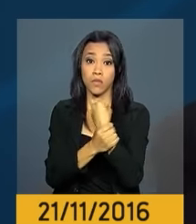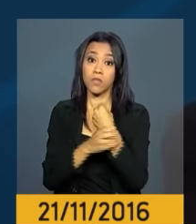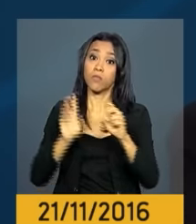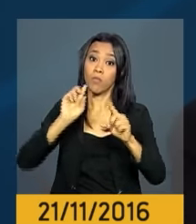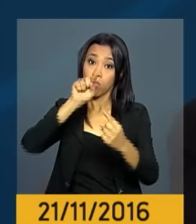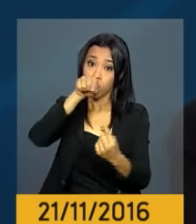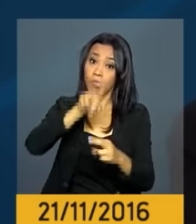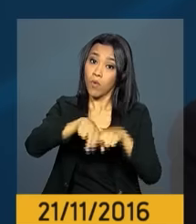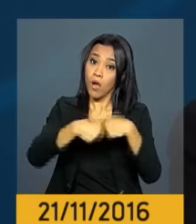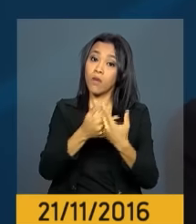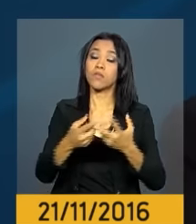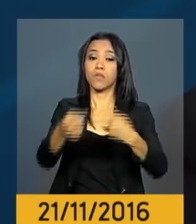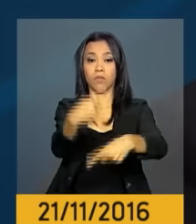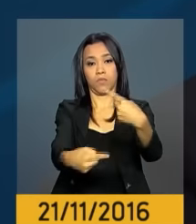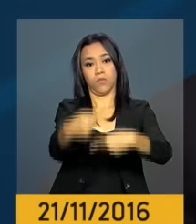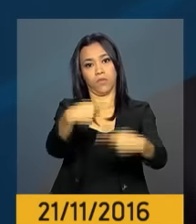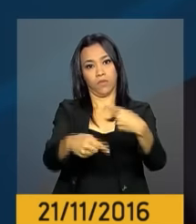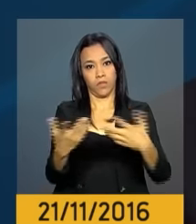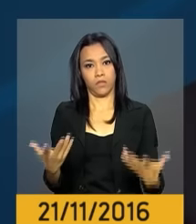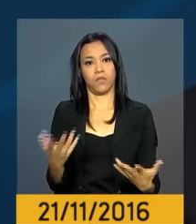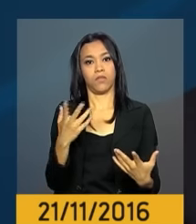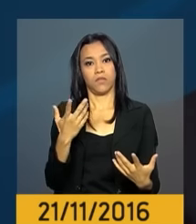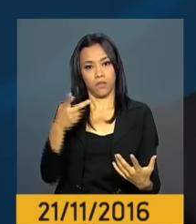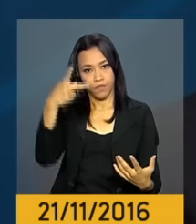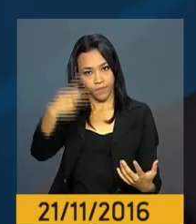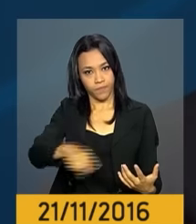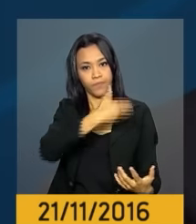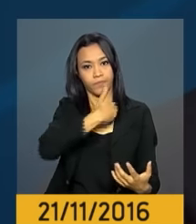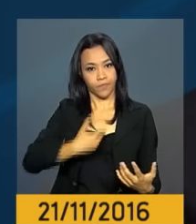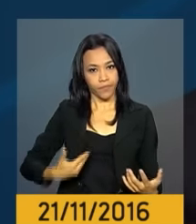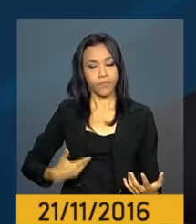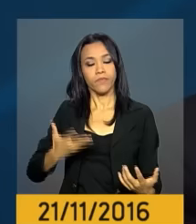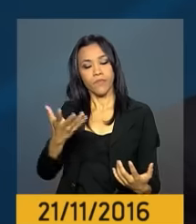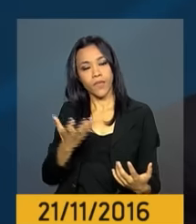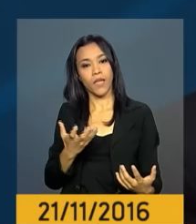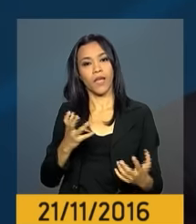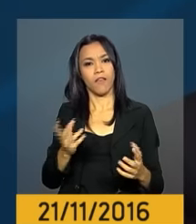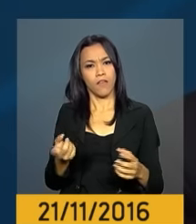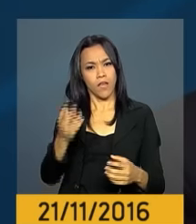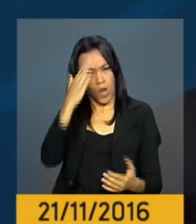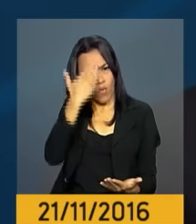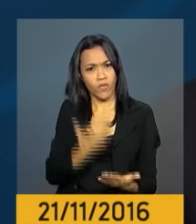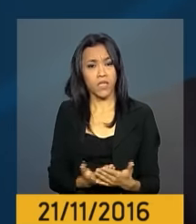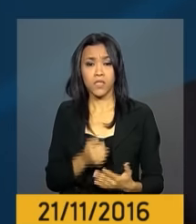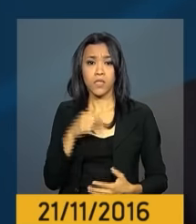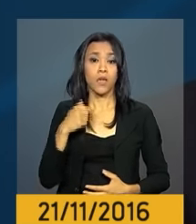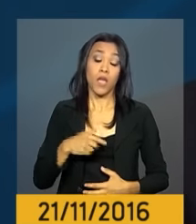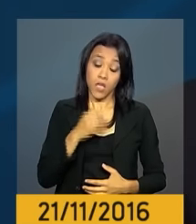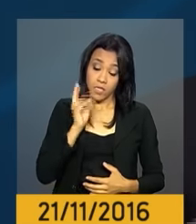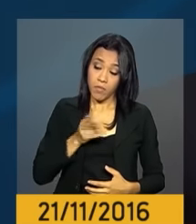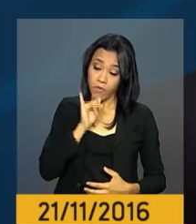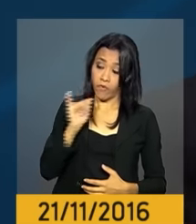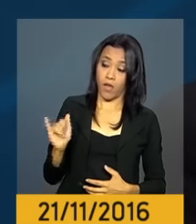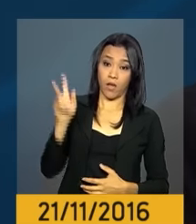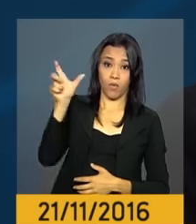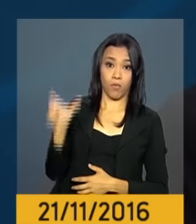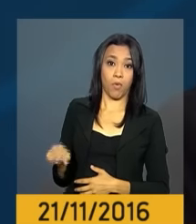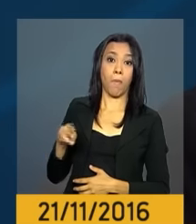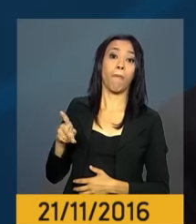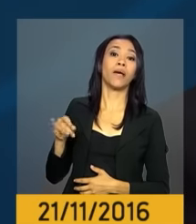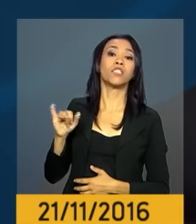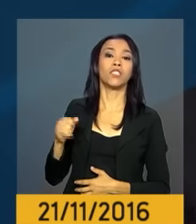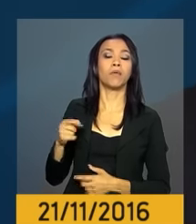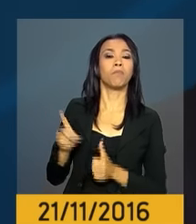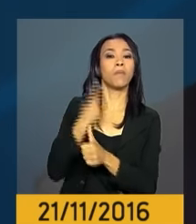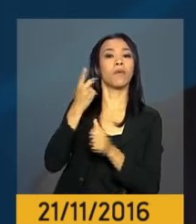busca restabelecer a confiança, porque sem confiança, e sempre diz o Padilha, o primeiro passo é a